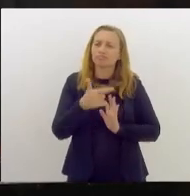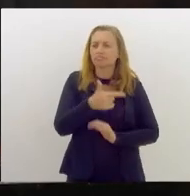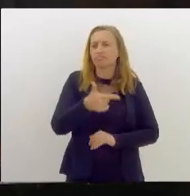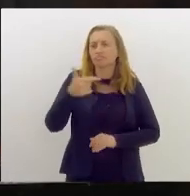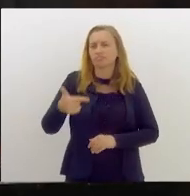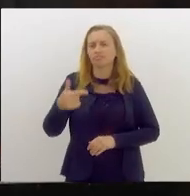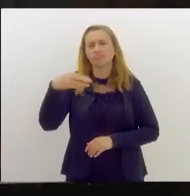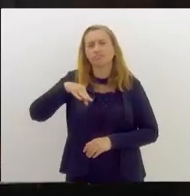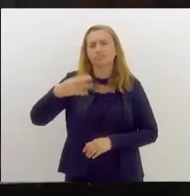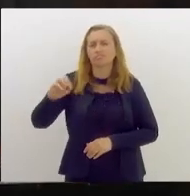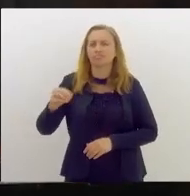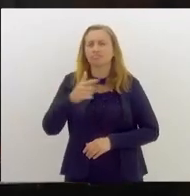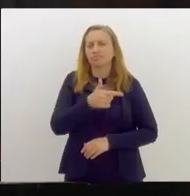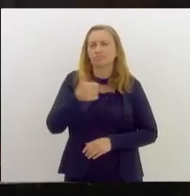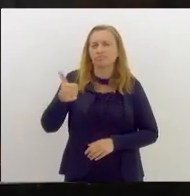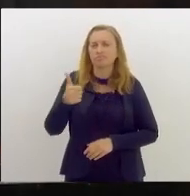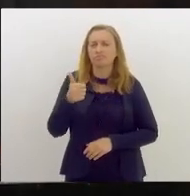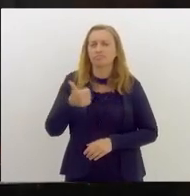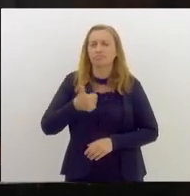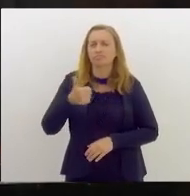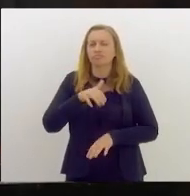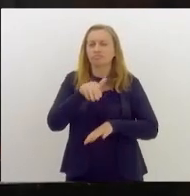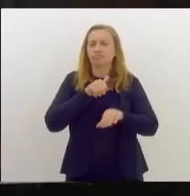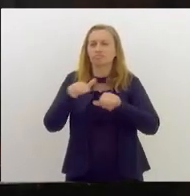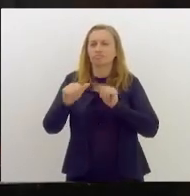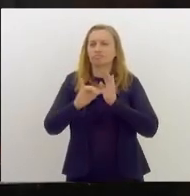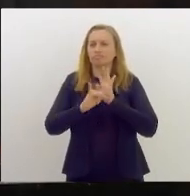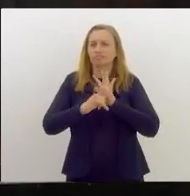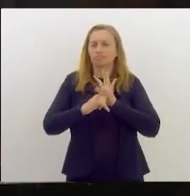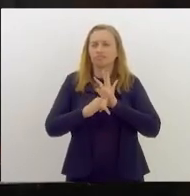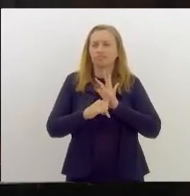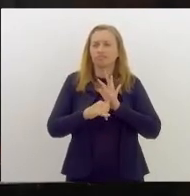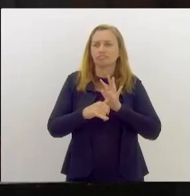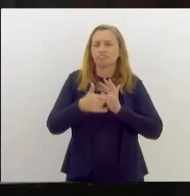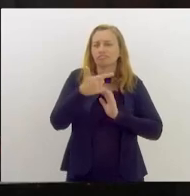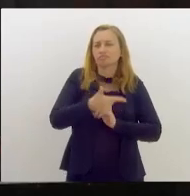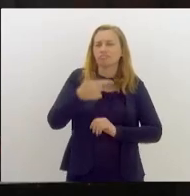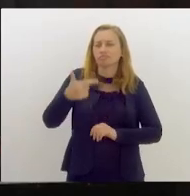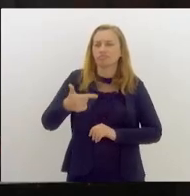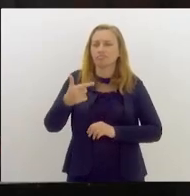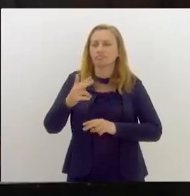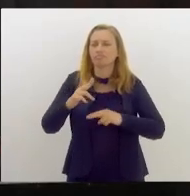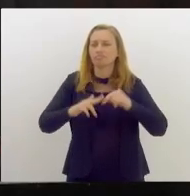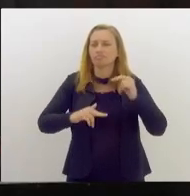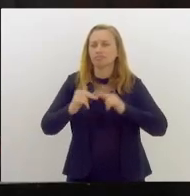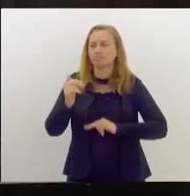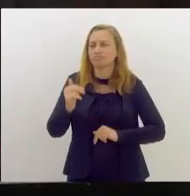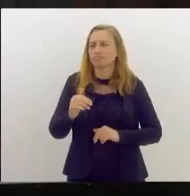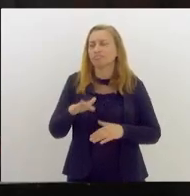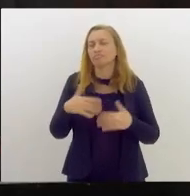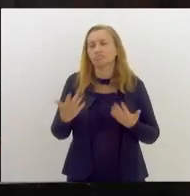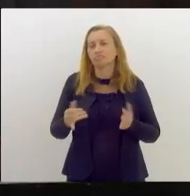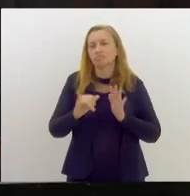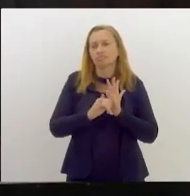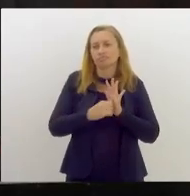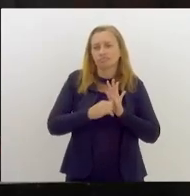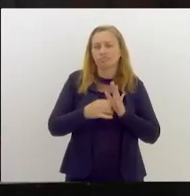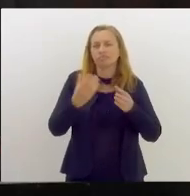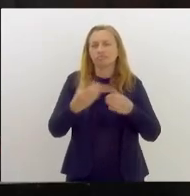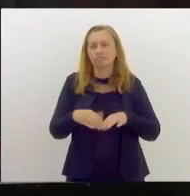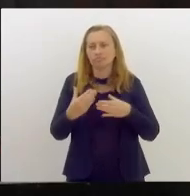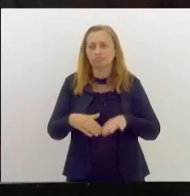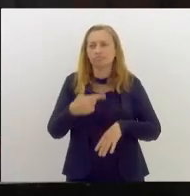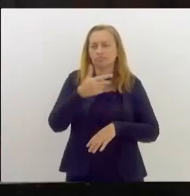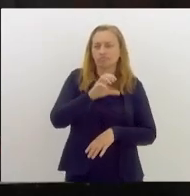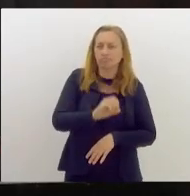22 de Março 2021 a primeira chamada desse edital aconteceu em 22 de Junho de 2021 então repito edital de concurso Edital 01